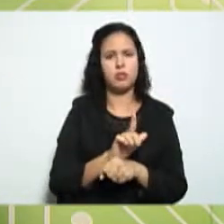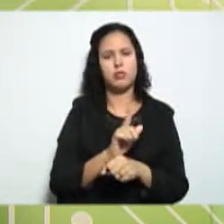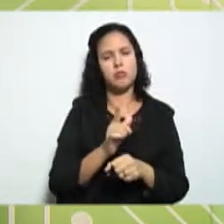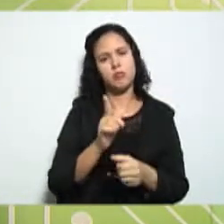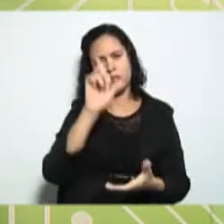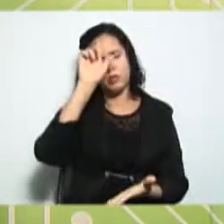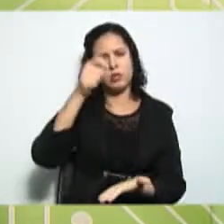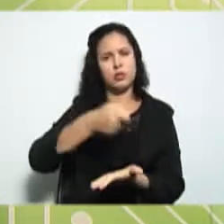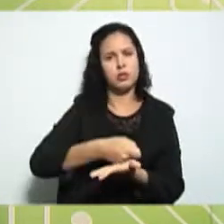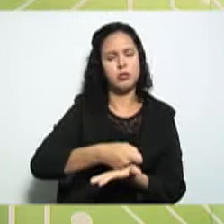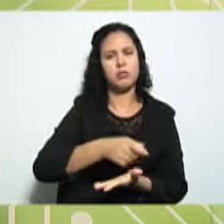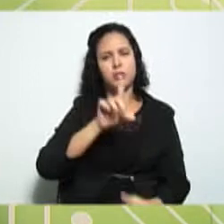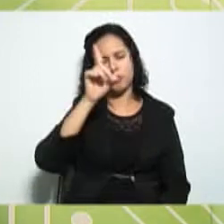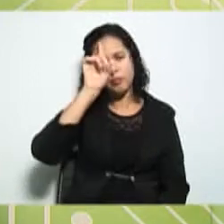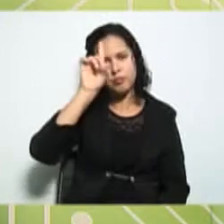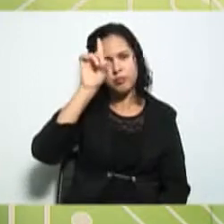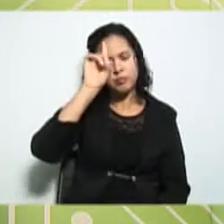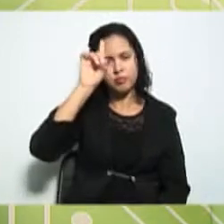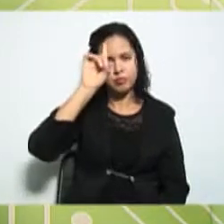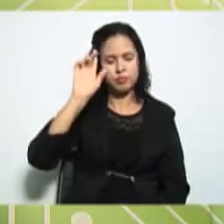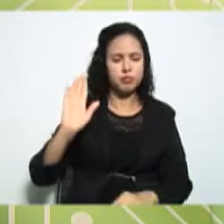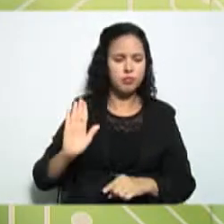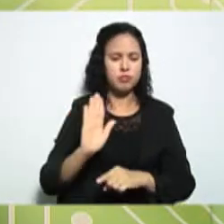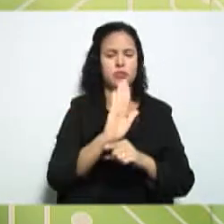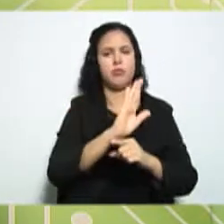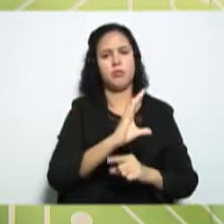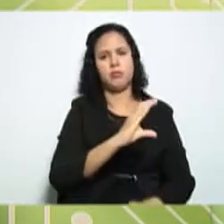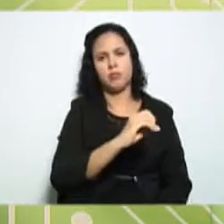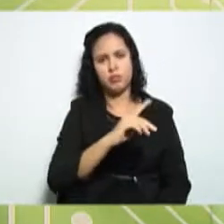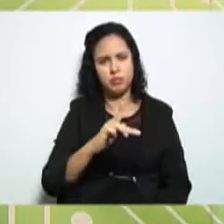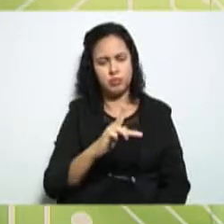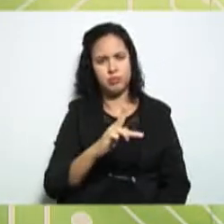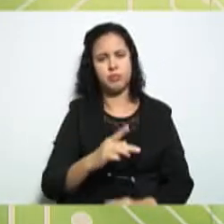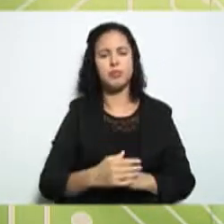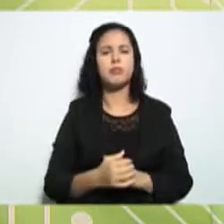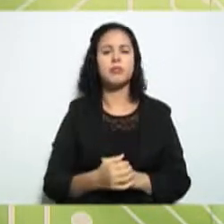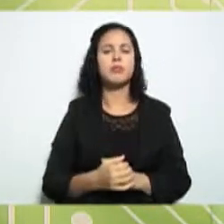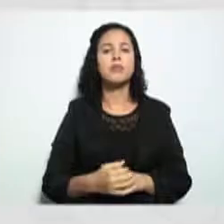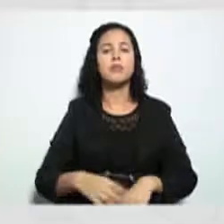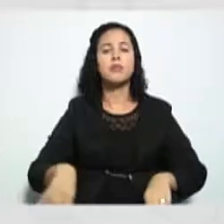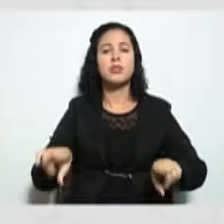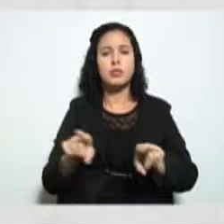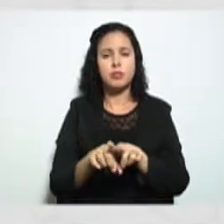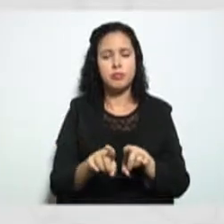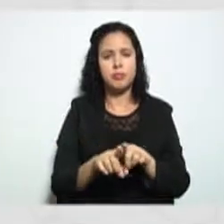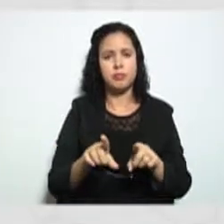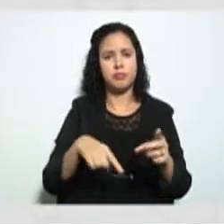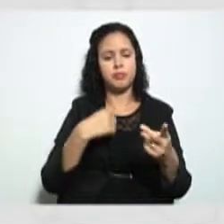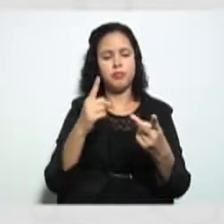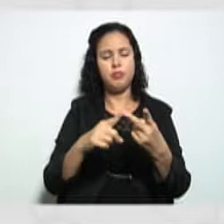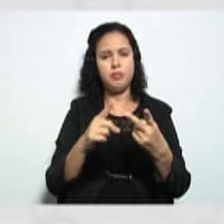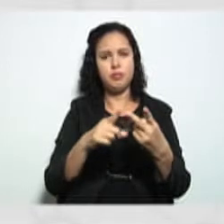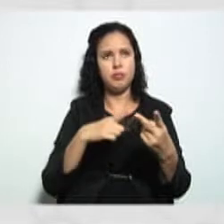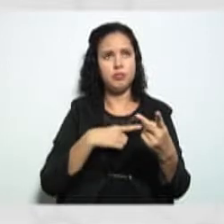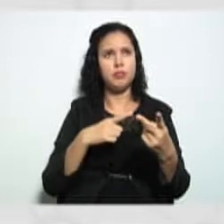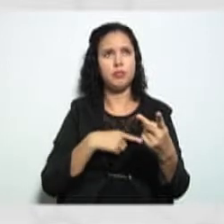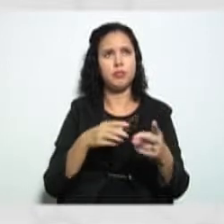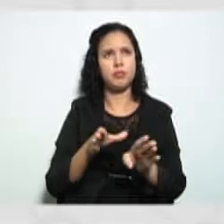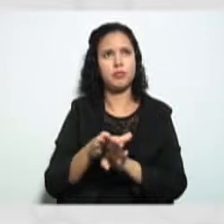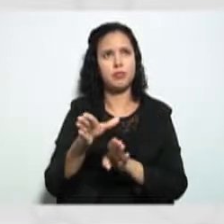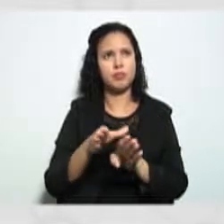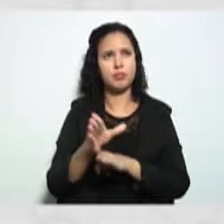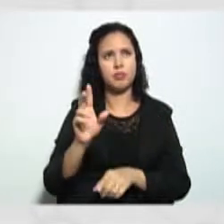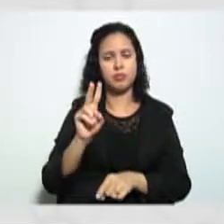decisões diárias que vão manter a cooperativa em funcionamento. Além do conselho de administração, nós vemos também que existe o